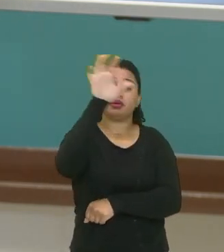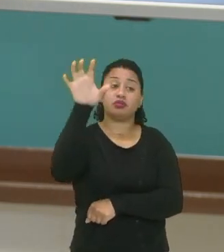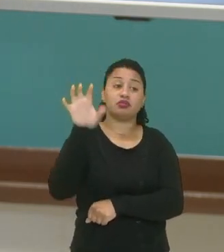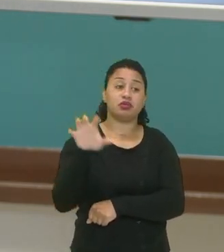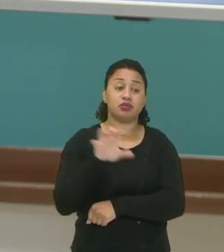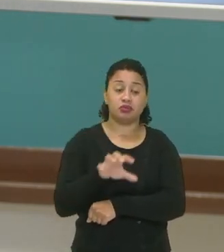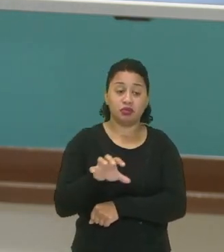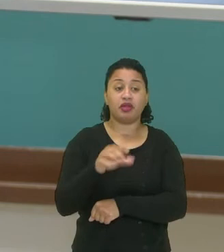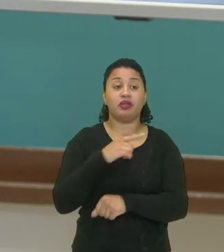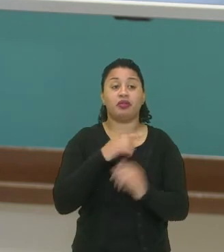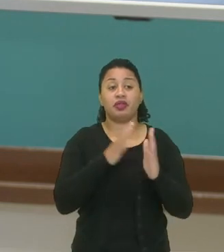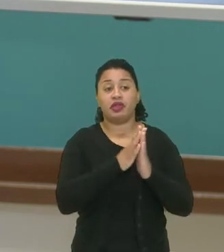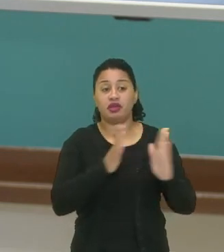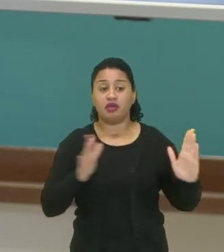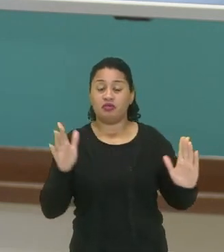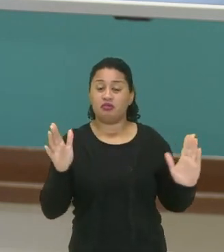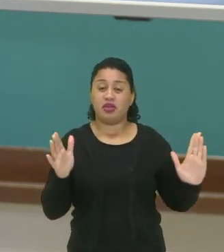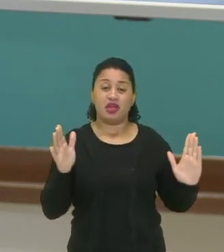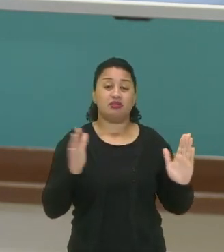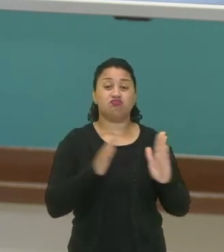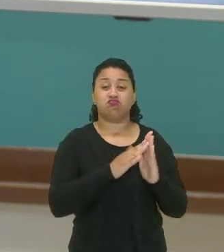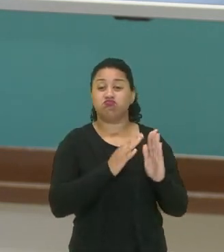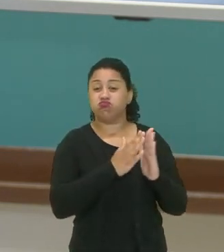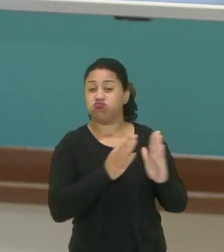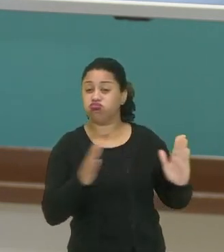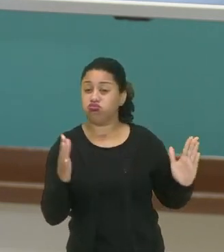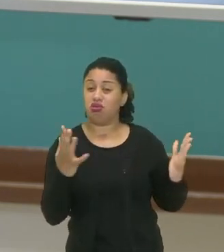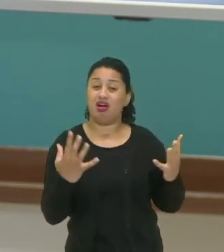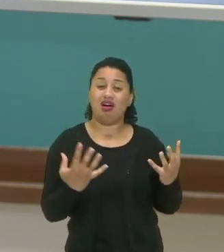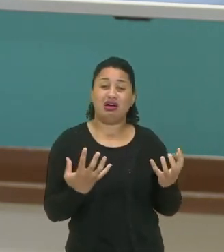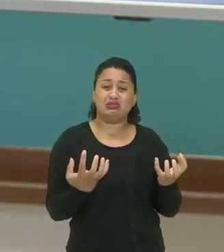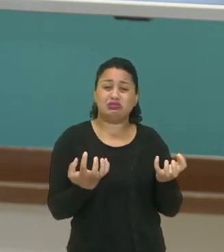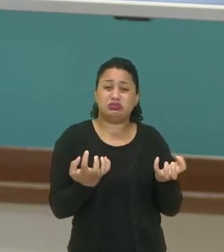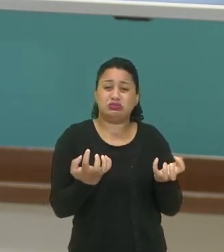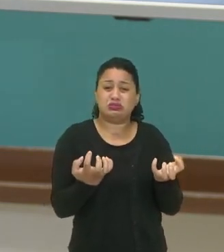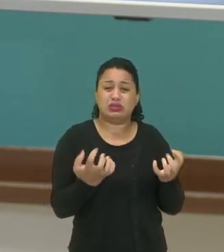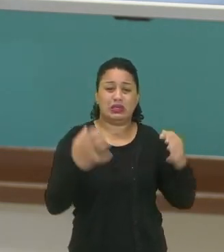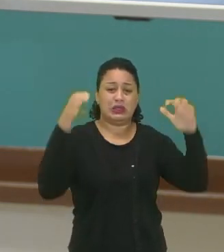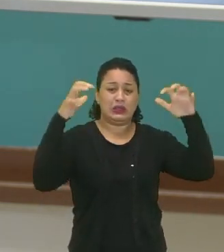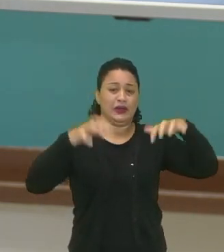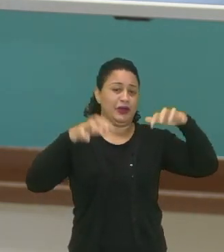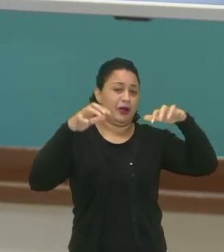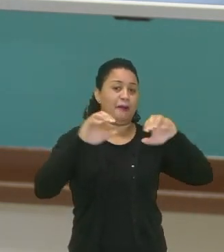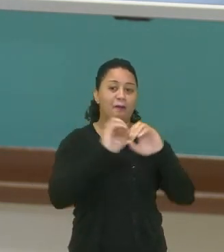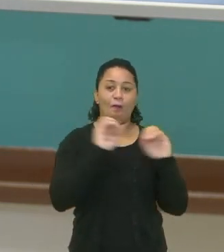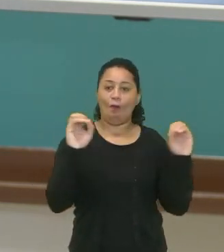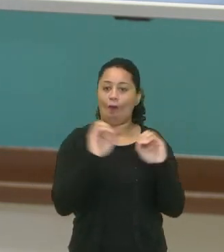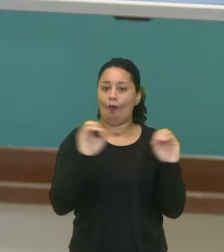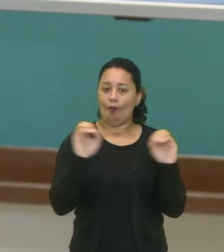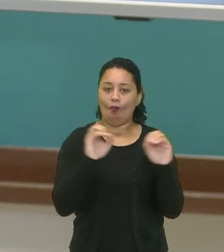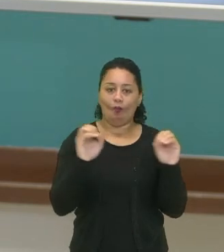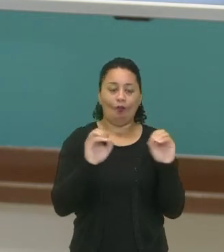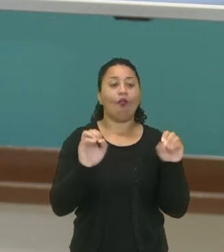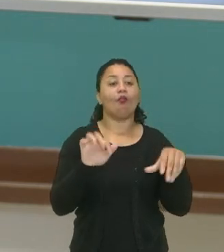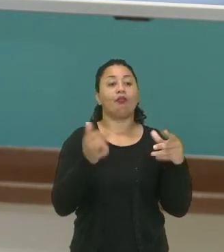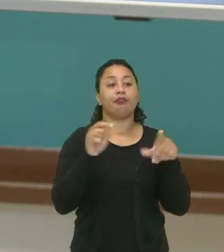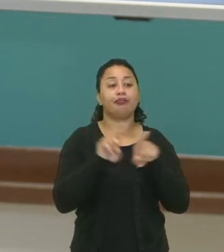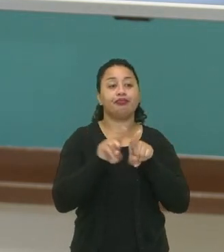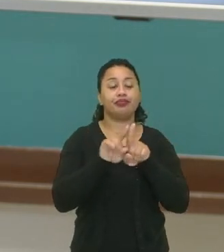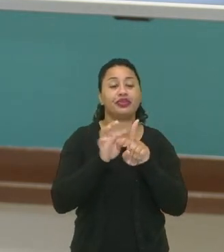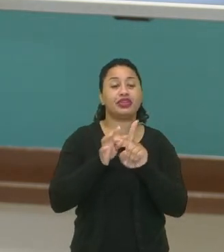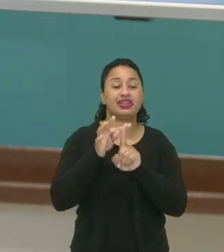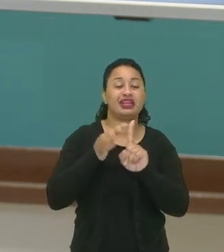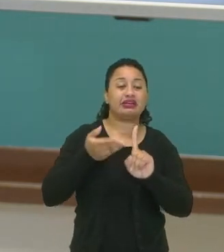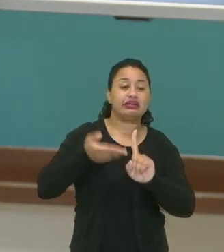Apresentam longos períodos de estiagem, ou seja, não chove, né, nesses períodos, e altas temperaturas. Então fica muito